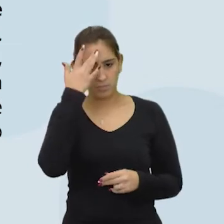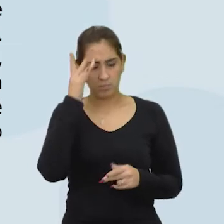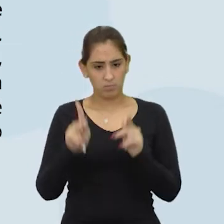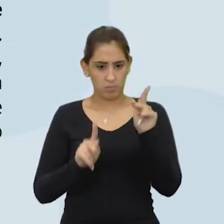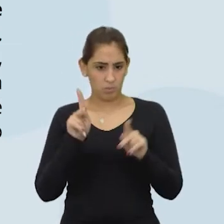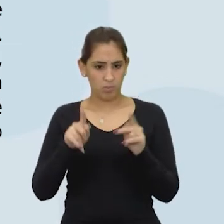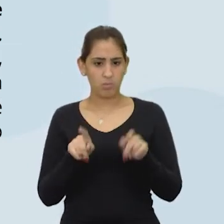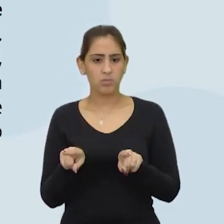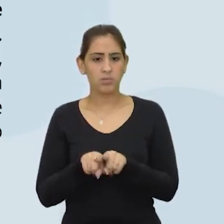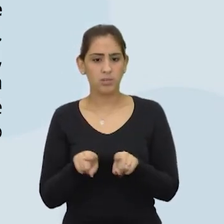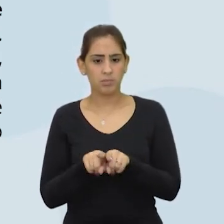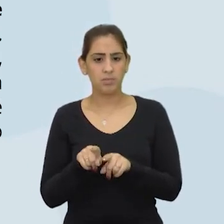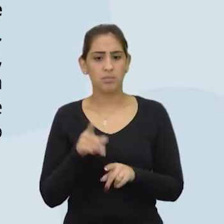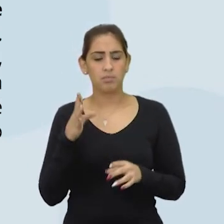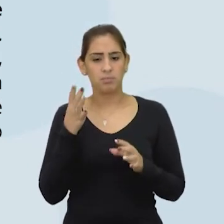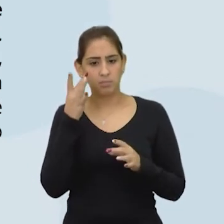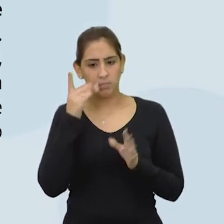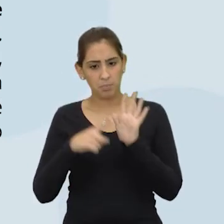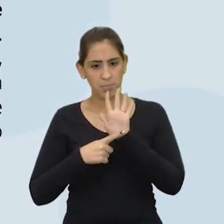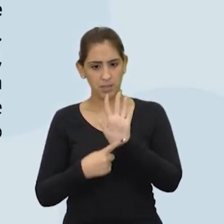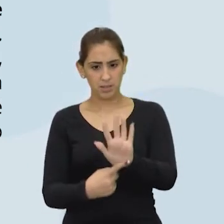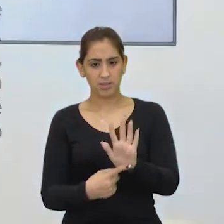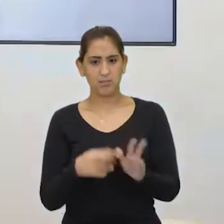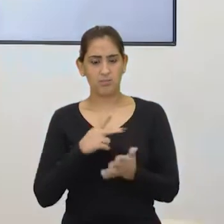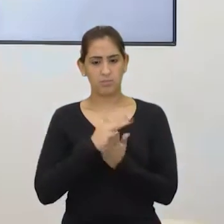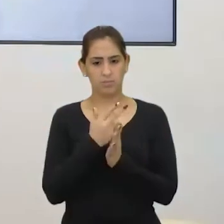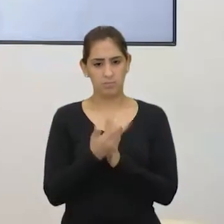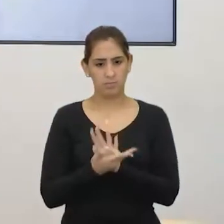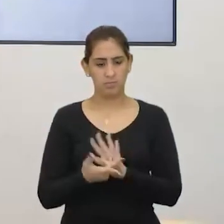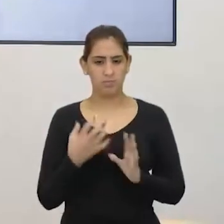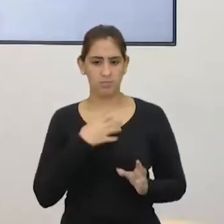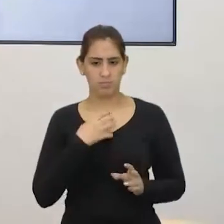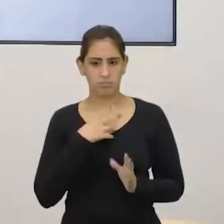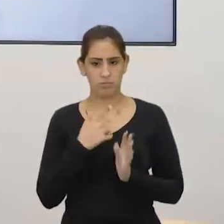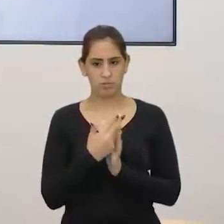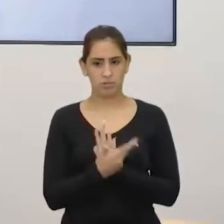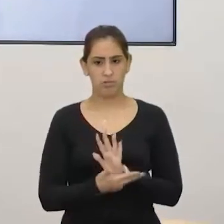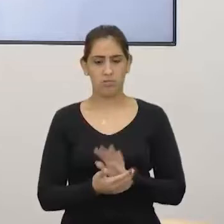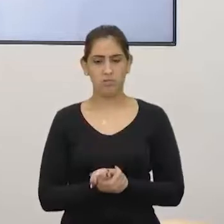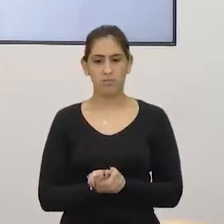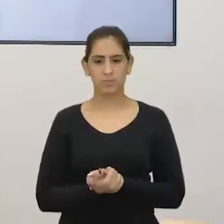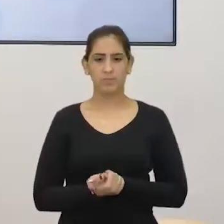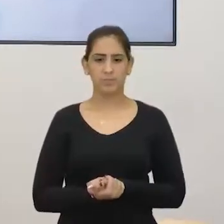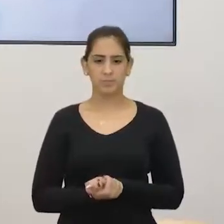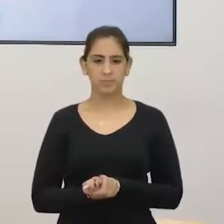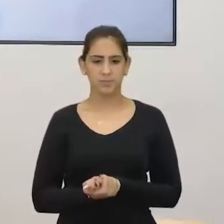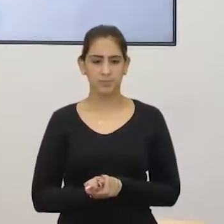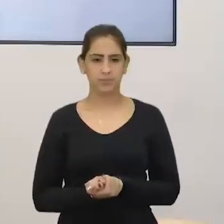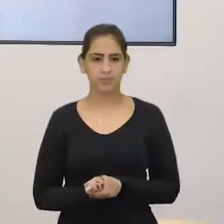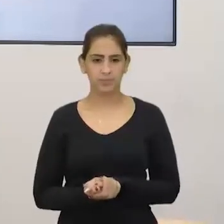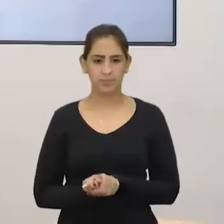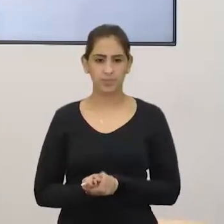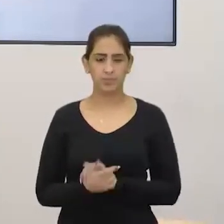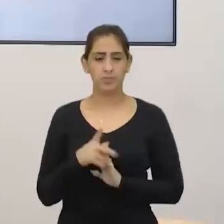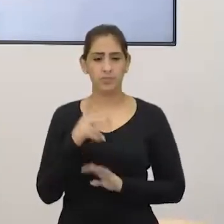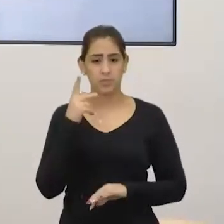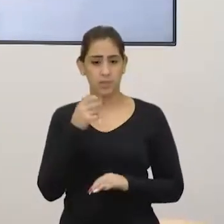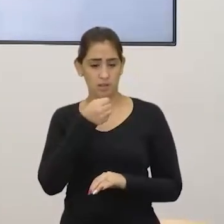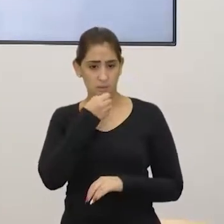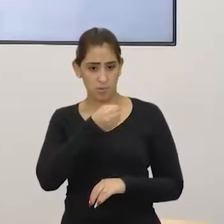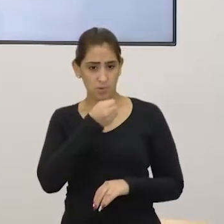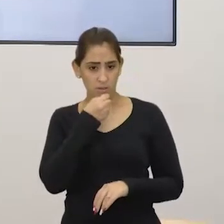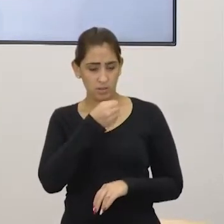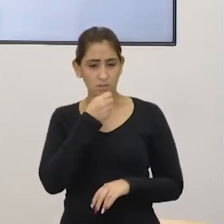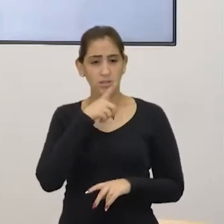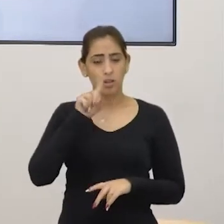apresenta variadas versões a respeito de tais fatos. Volta para mim aqui agora, vou falar com vocês aqui agora num close. A reportagem é o quê? É